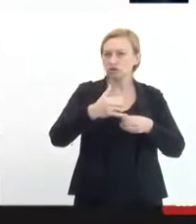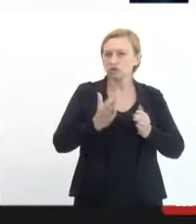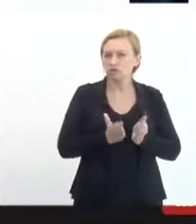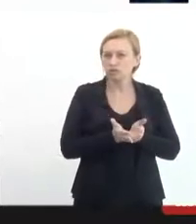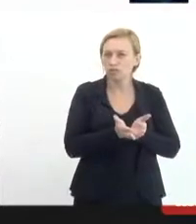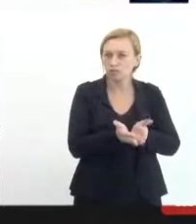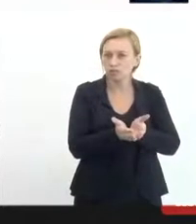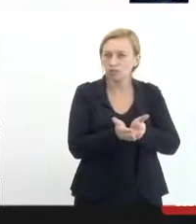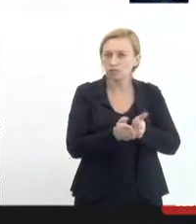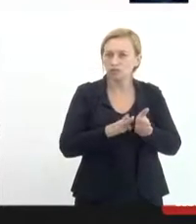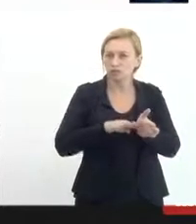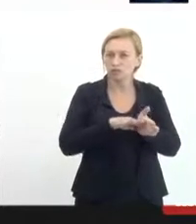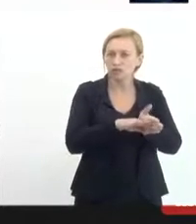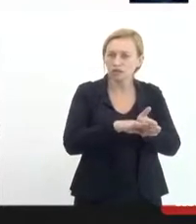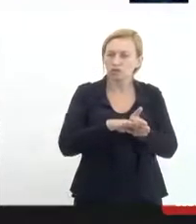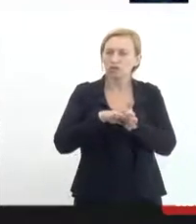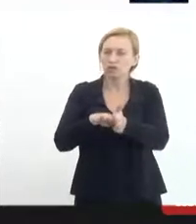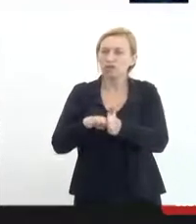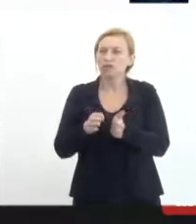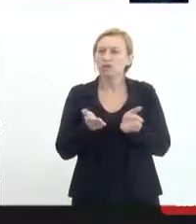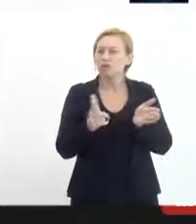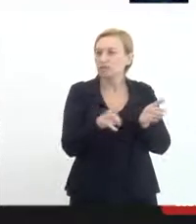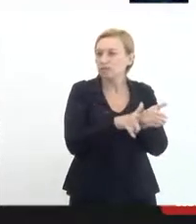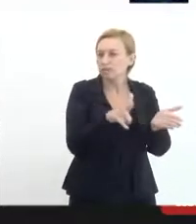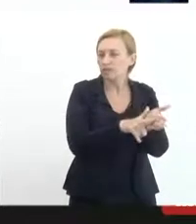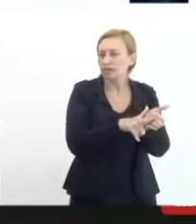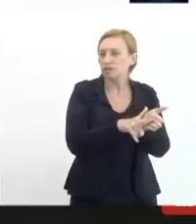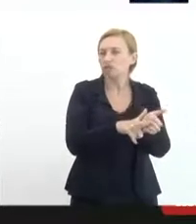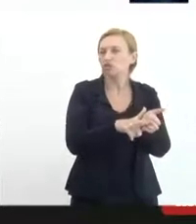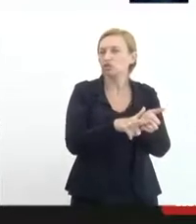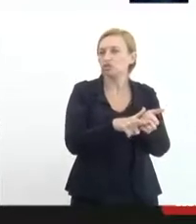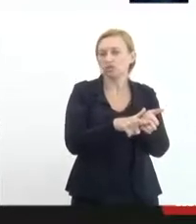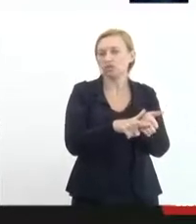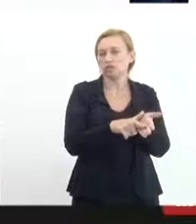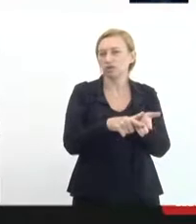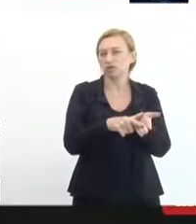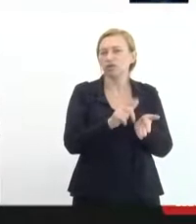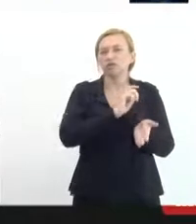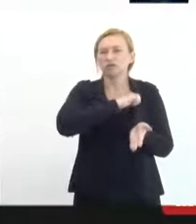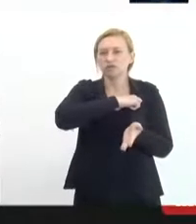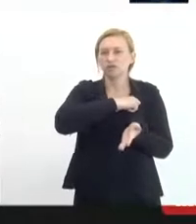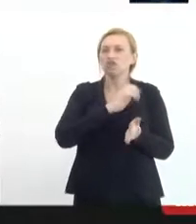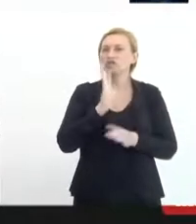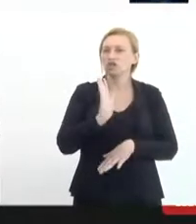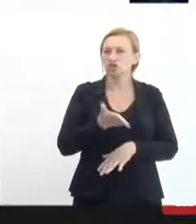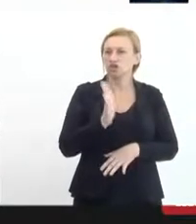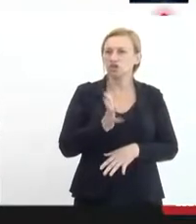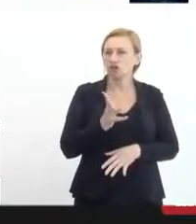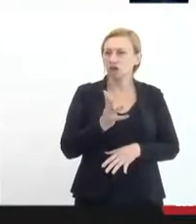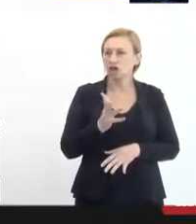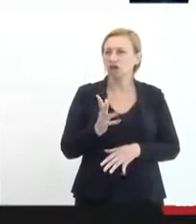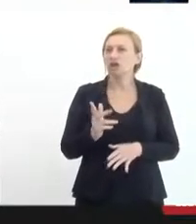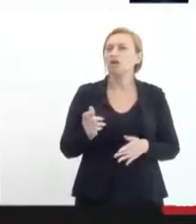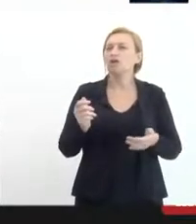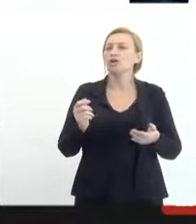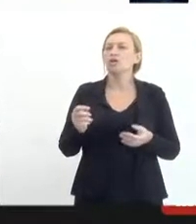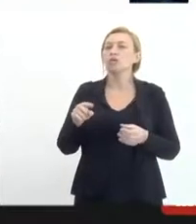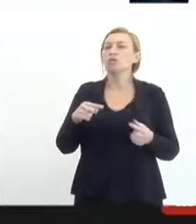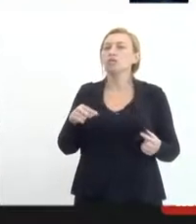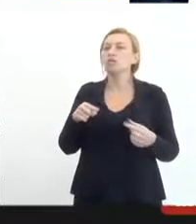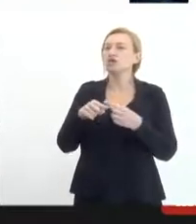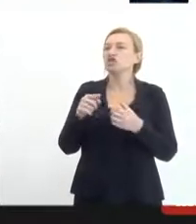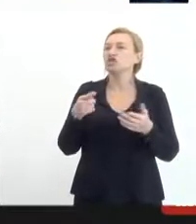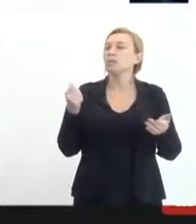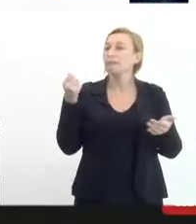a emissão de nota. Já o desenho físico da operação com a IP, que foi objeto de pagamento, diria